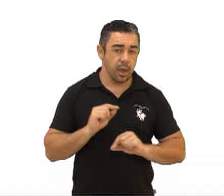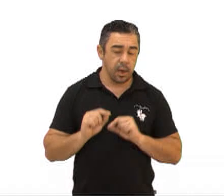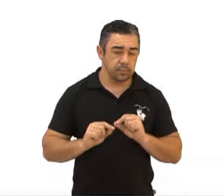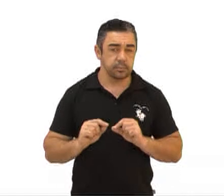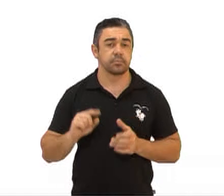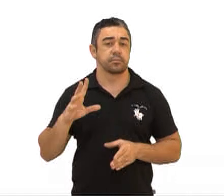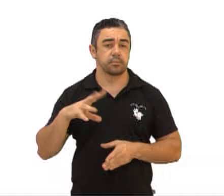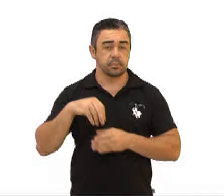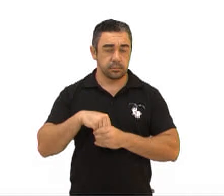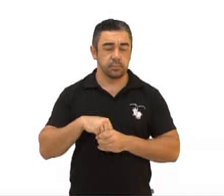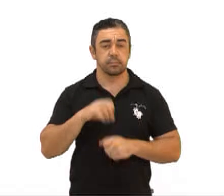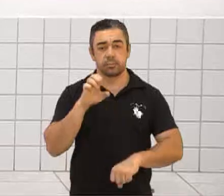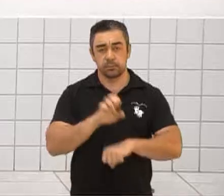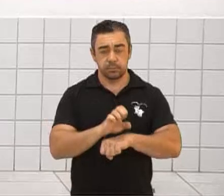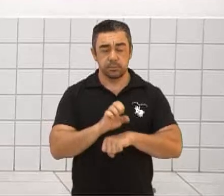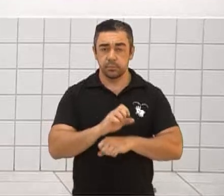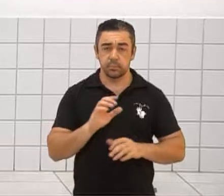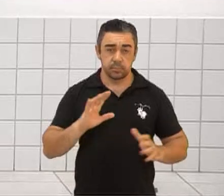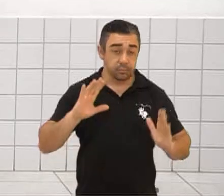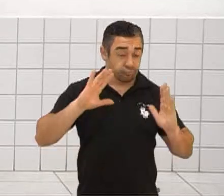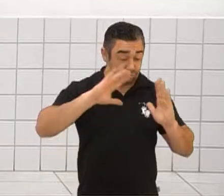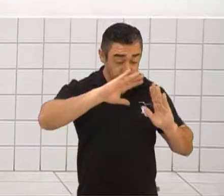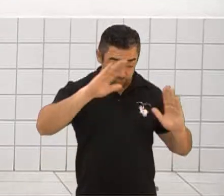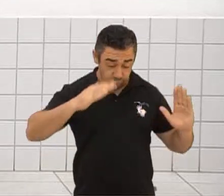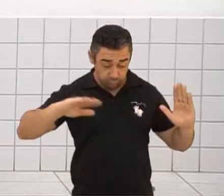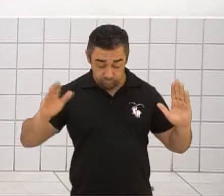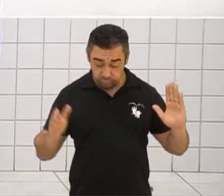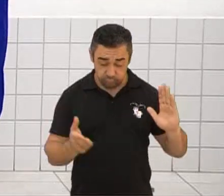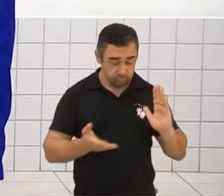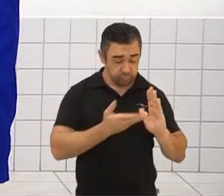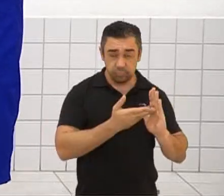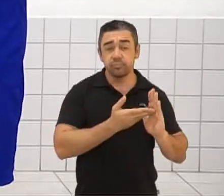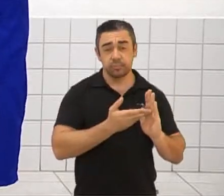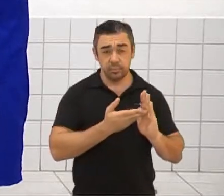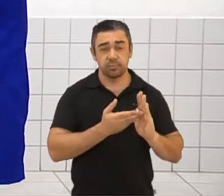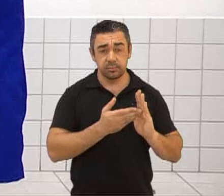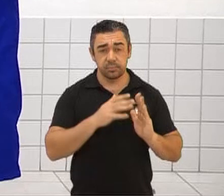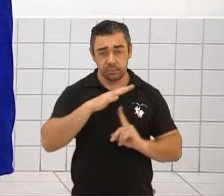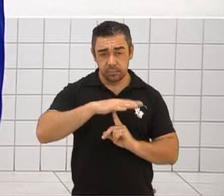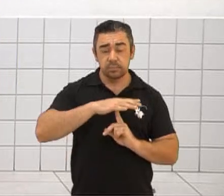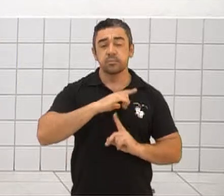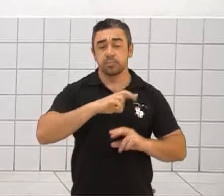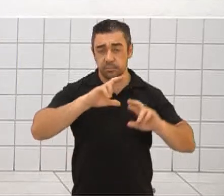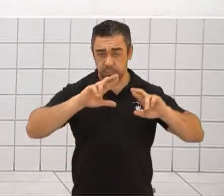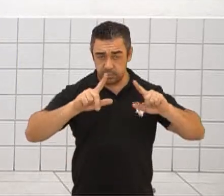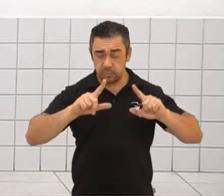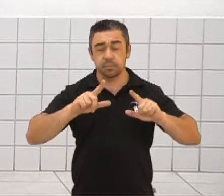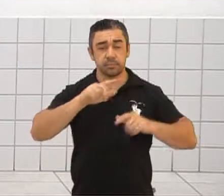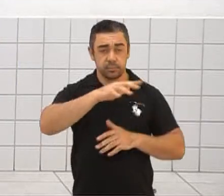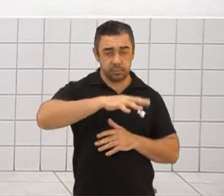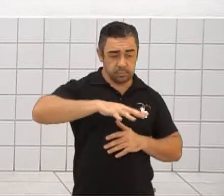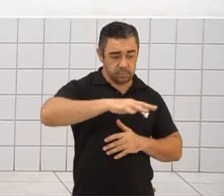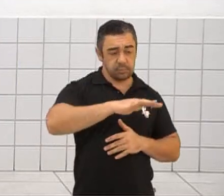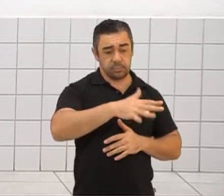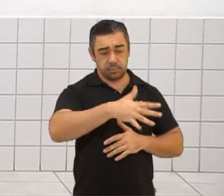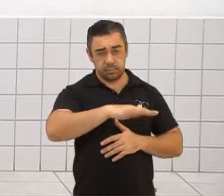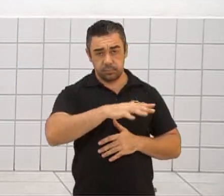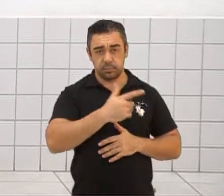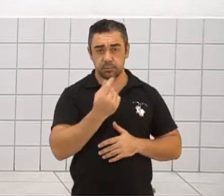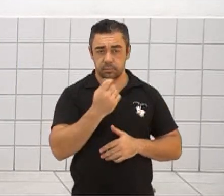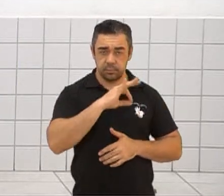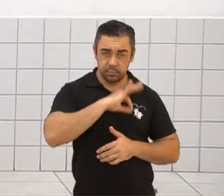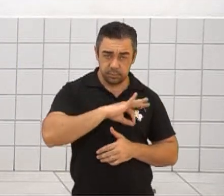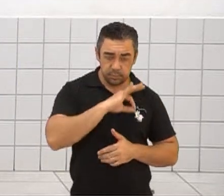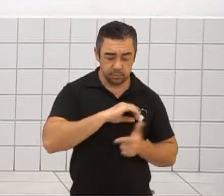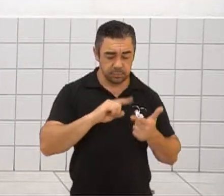do nosso território como um todo, nós vamos ter algumas diferenças. Nós vamos ter áreas onde a média entre renda per